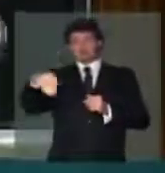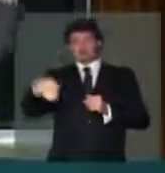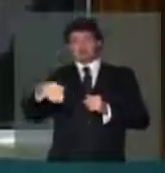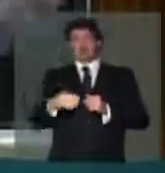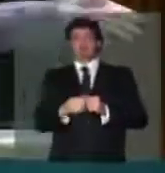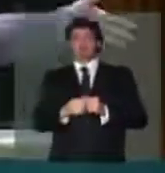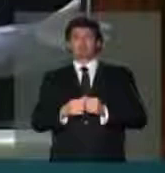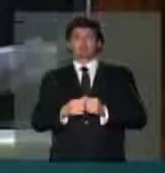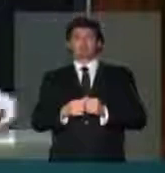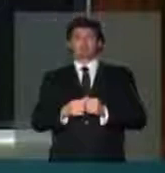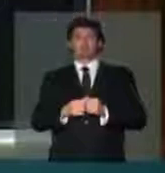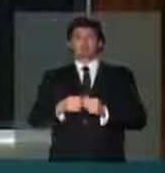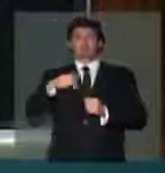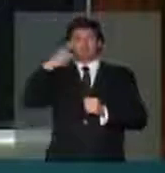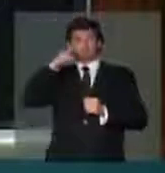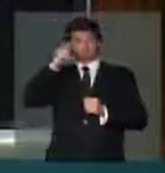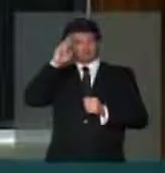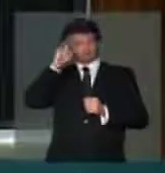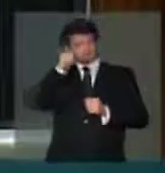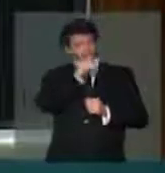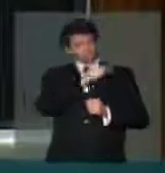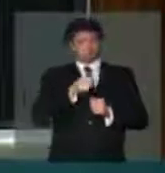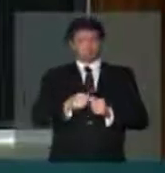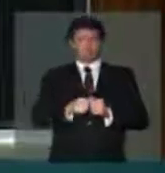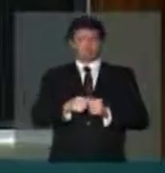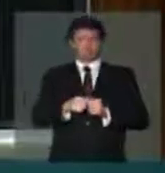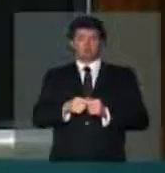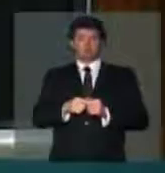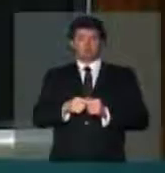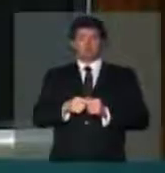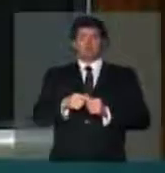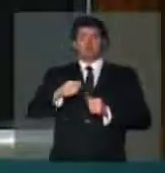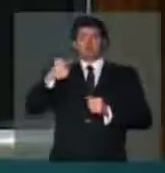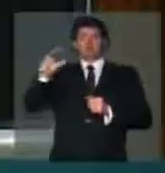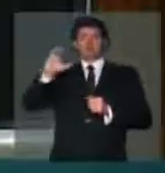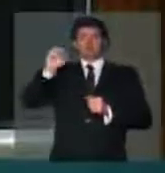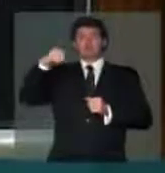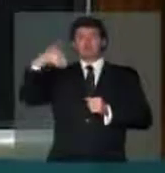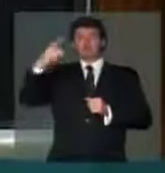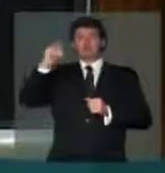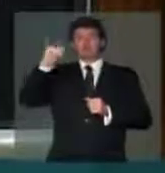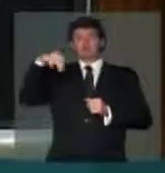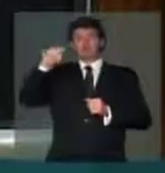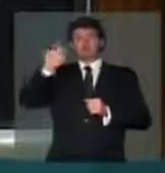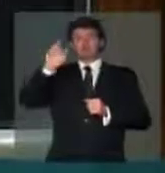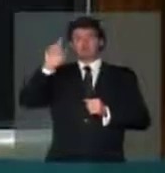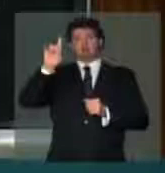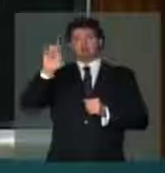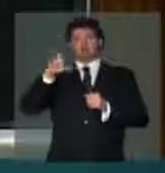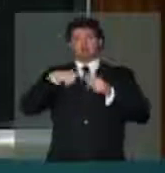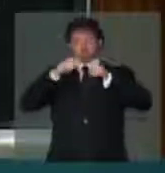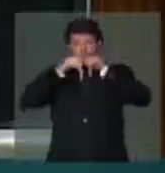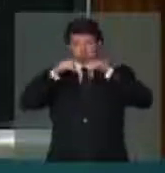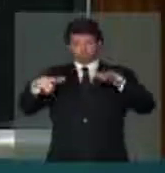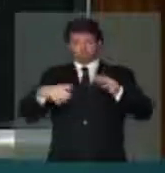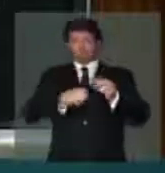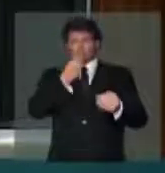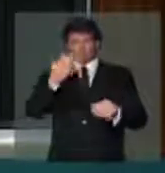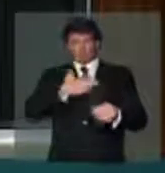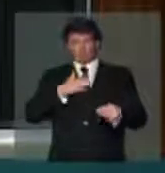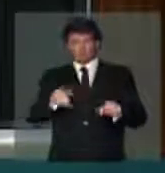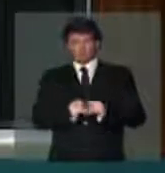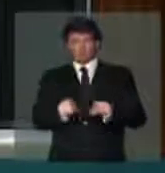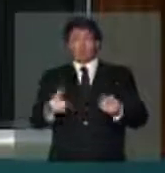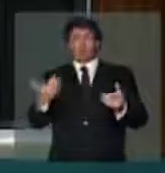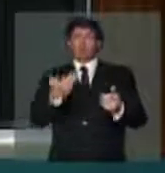Monteiro, lá na Paraíba de Vossa Excelência, ou a Rádio de Campina Grande, que fazem a nossa conexão. Além de